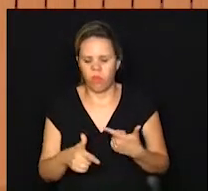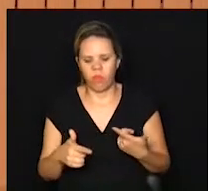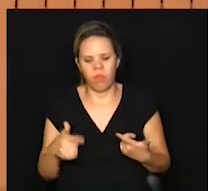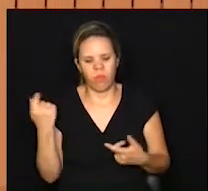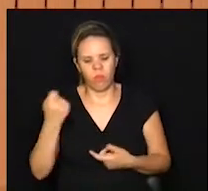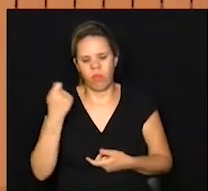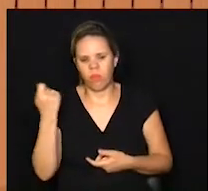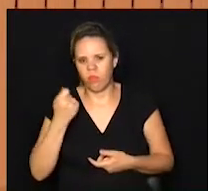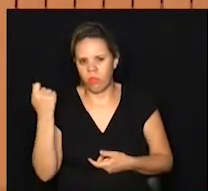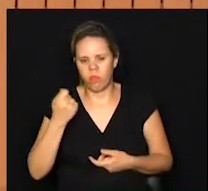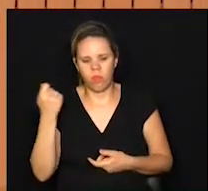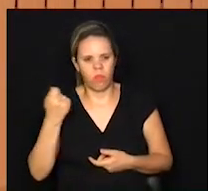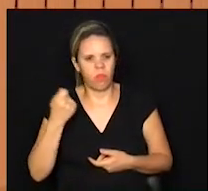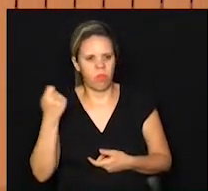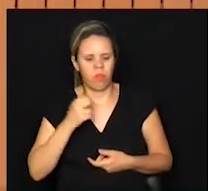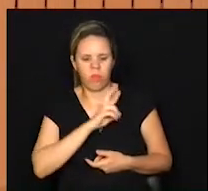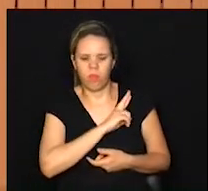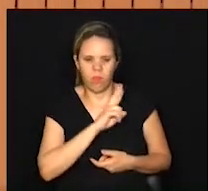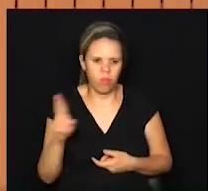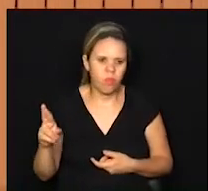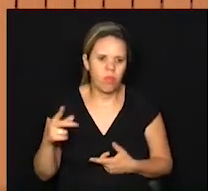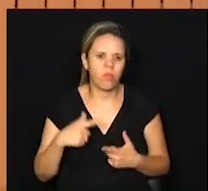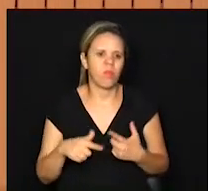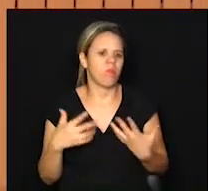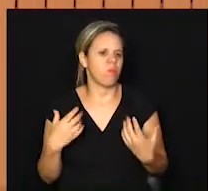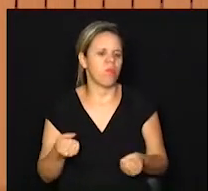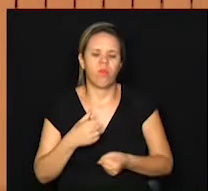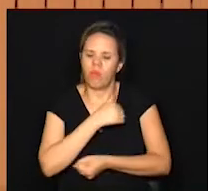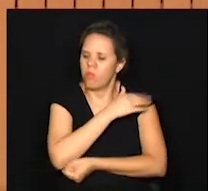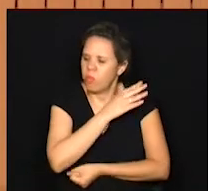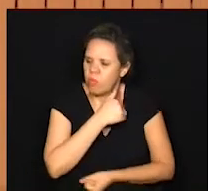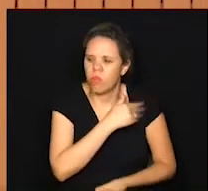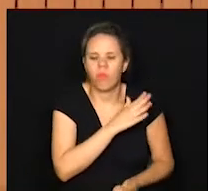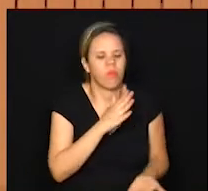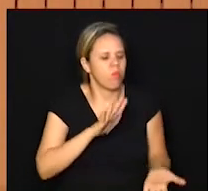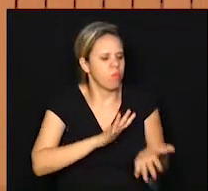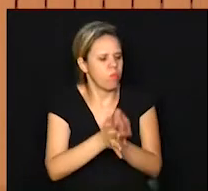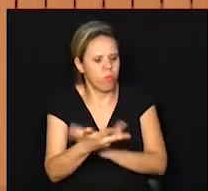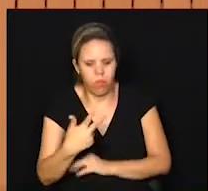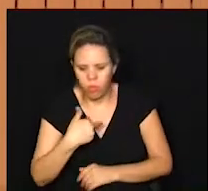grave, intolerância religiosa, preconceitos,